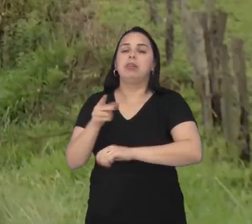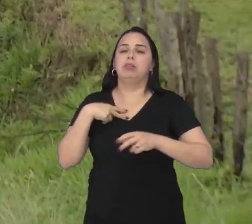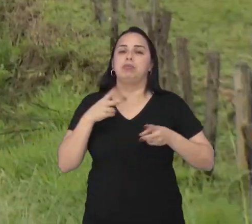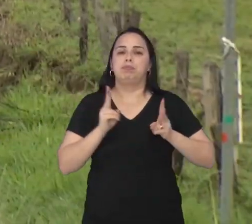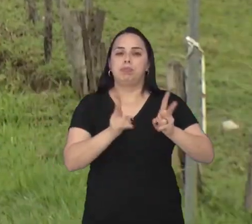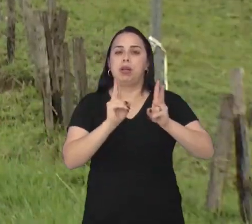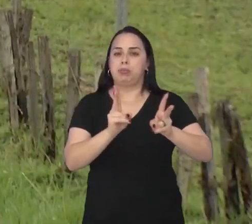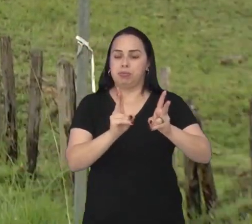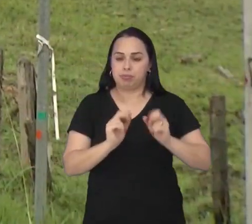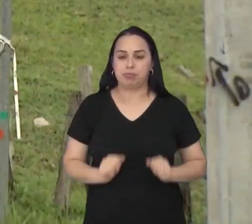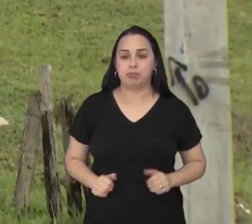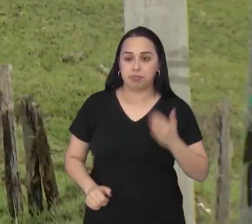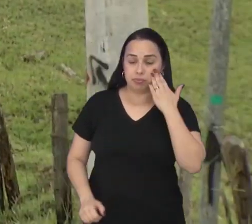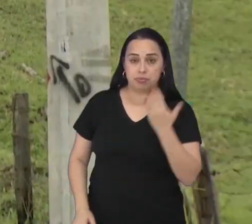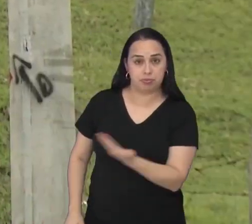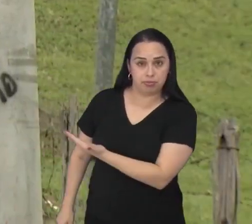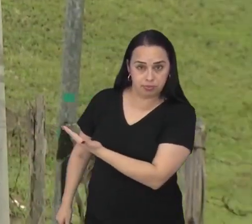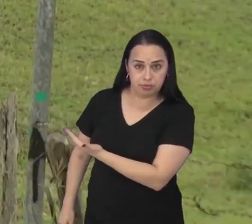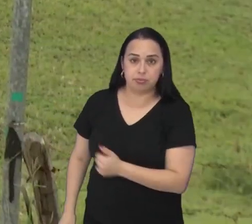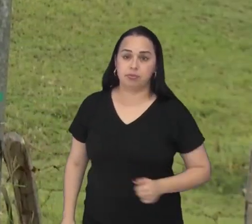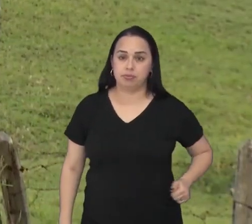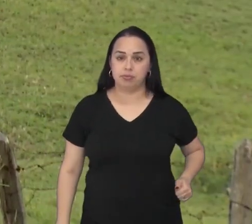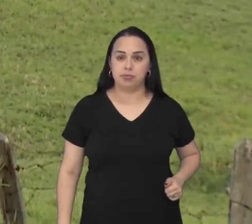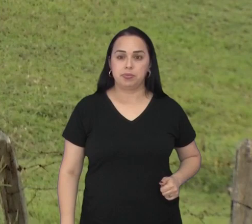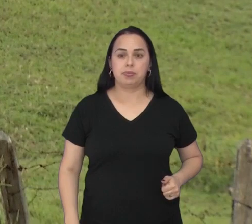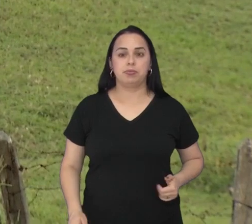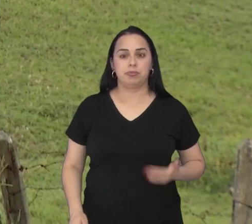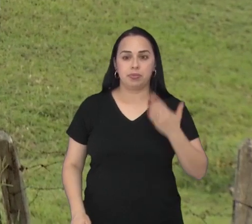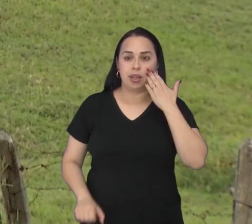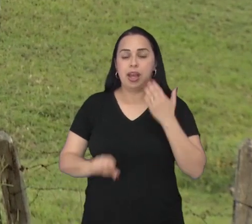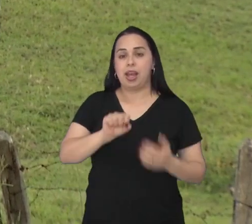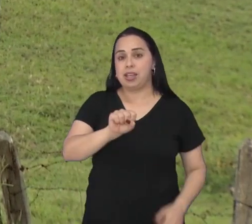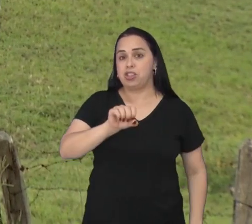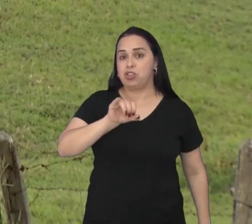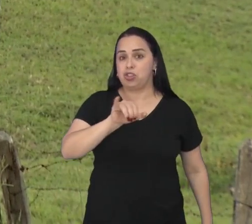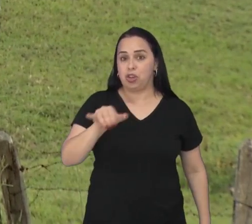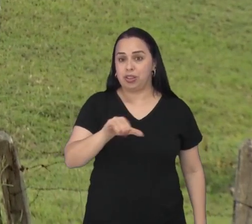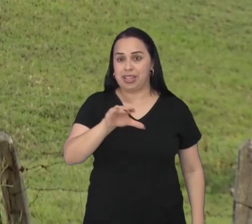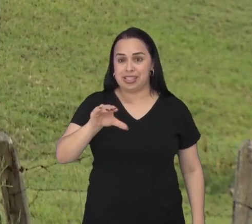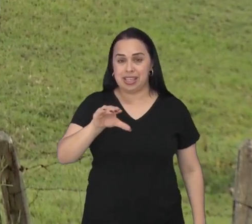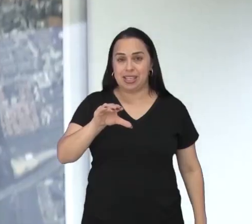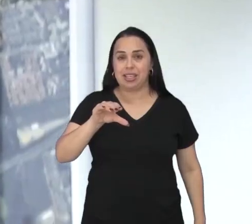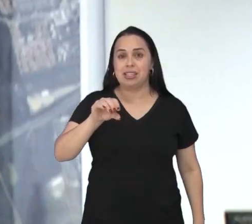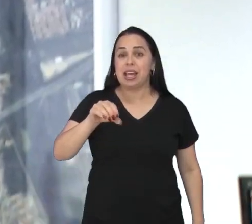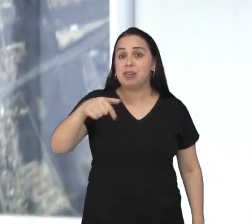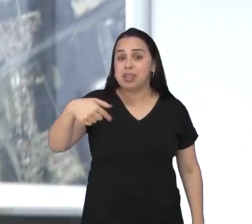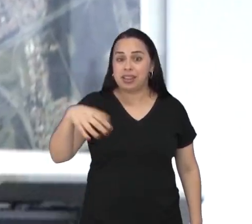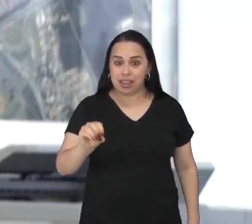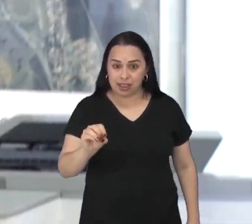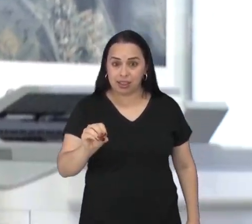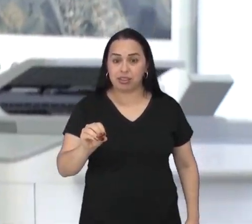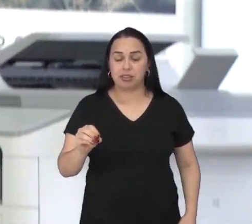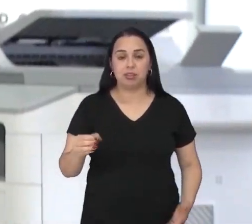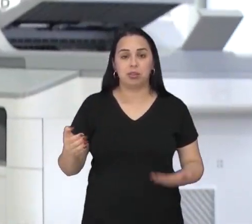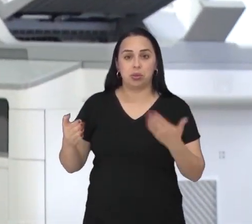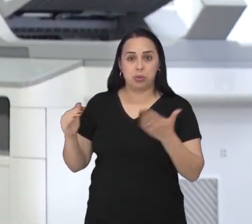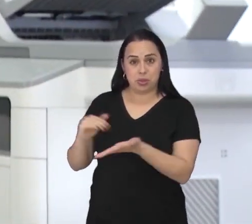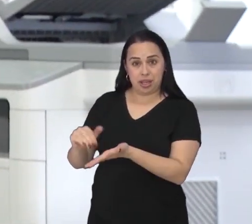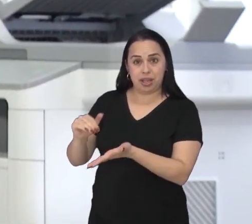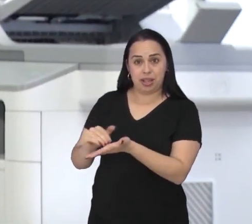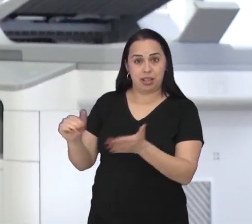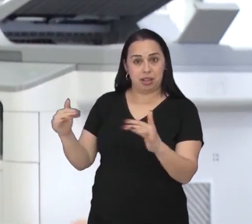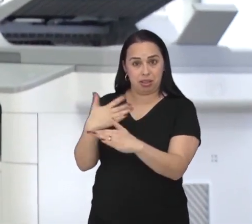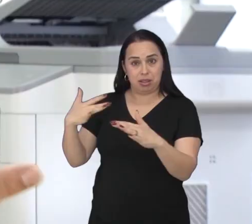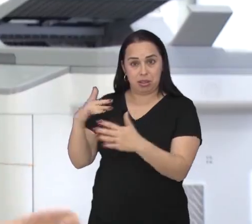No caso da Estrada Municipal do Jaguari, o nome ficou SJC 70. Segundo o secretário de Urbanismo